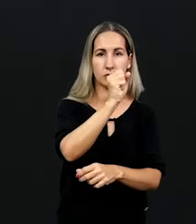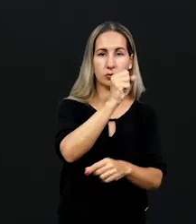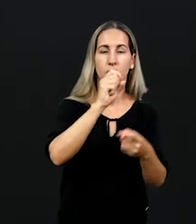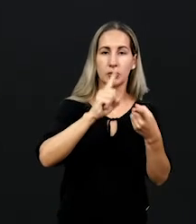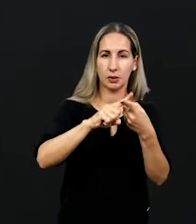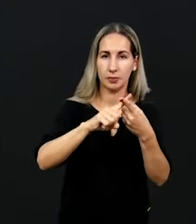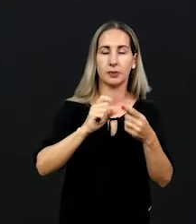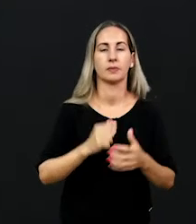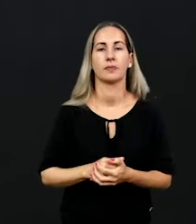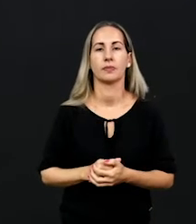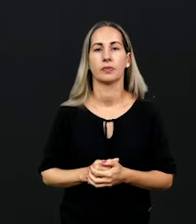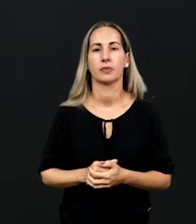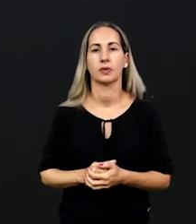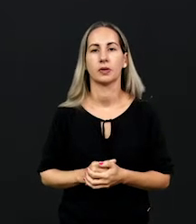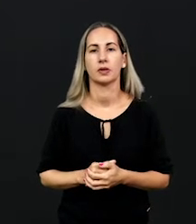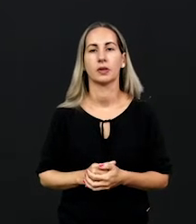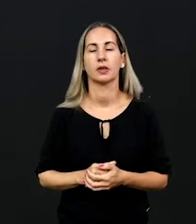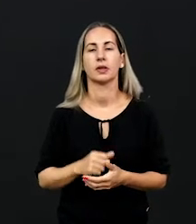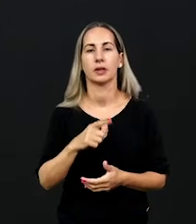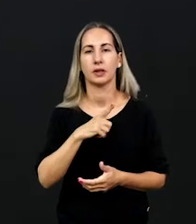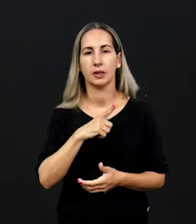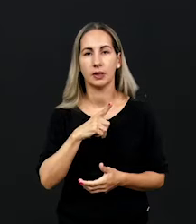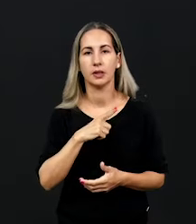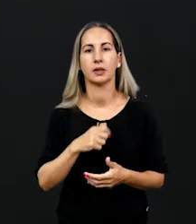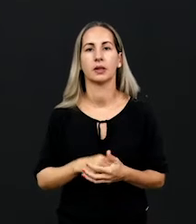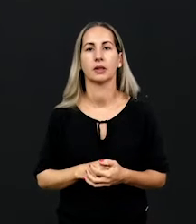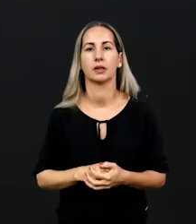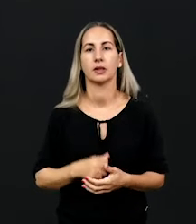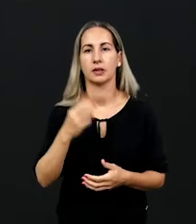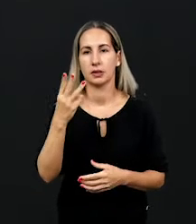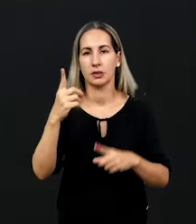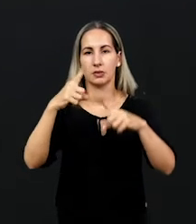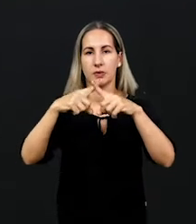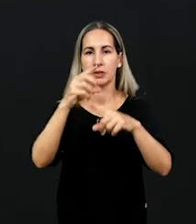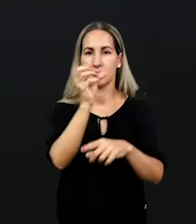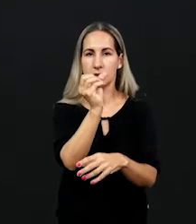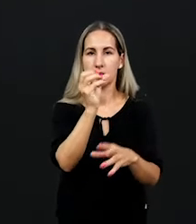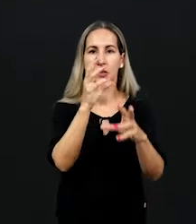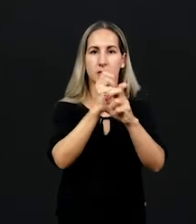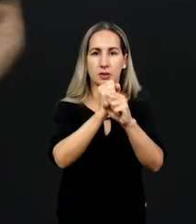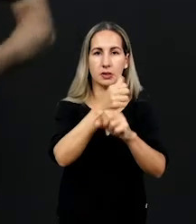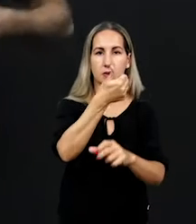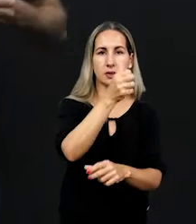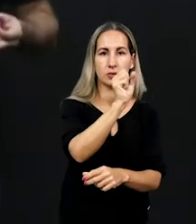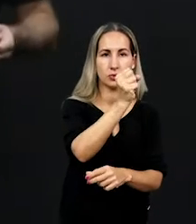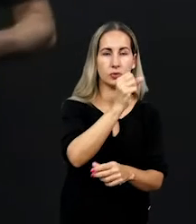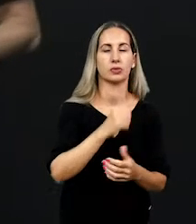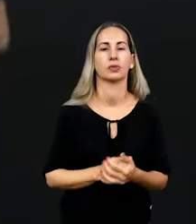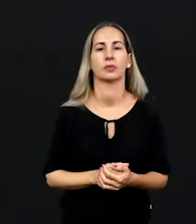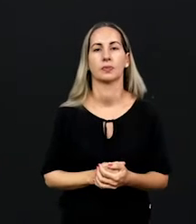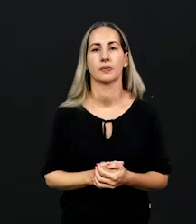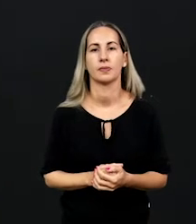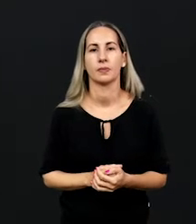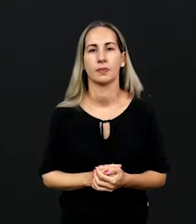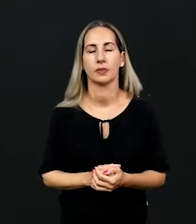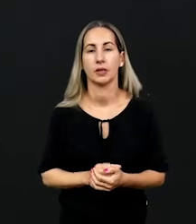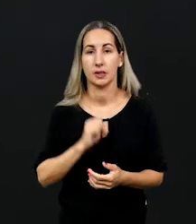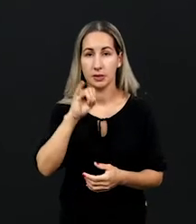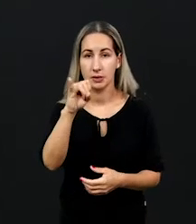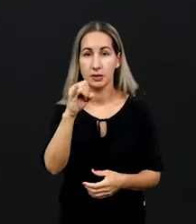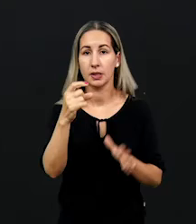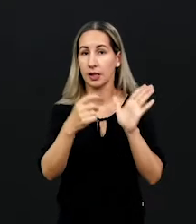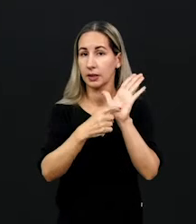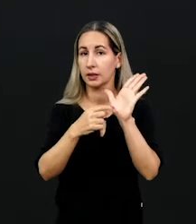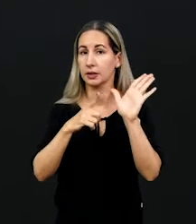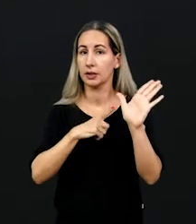18. Assim como eu também tenho aqui, ó, 3 vezes 6, que também é 18. Ou seja, se eu tenho